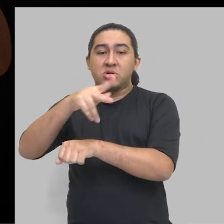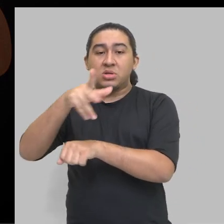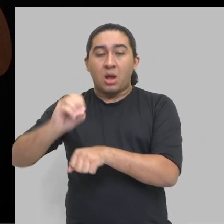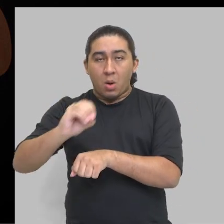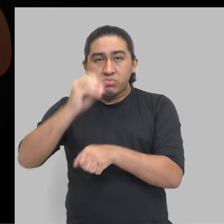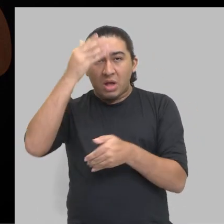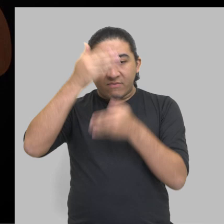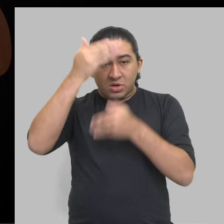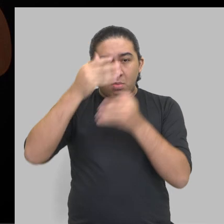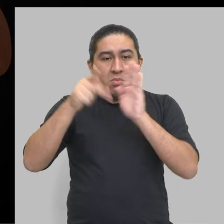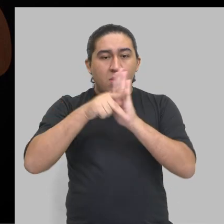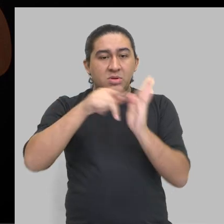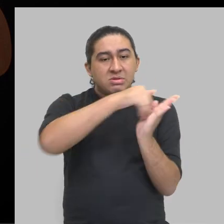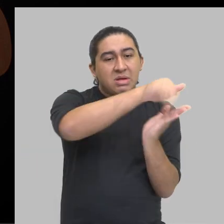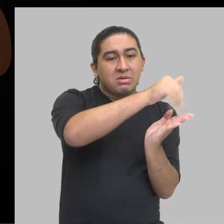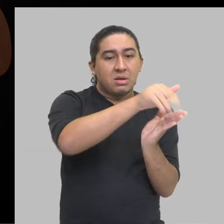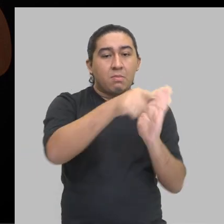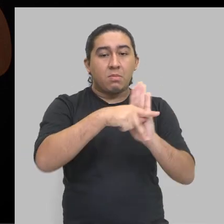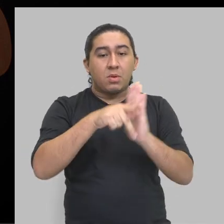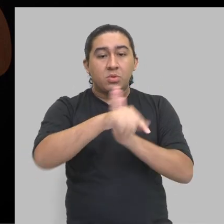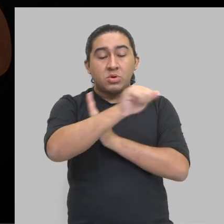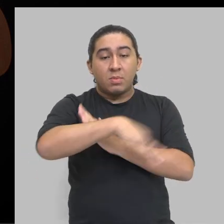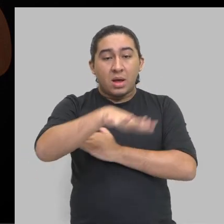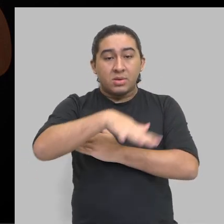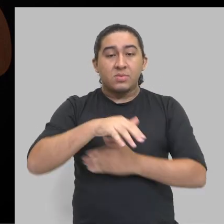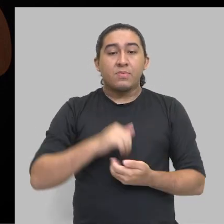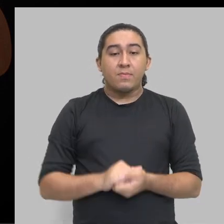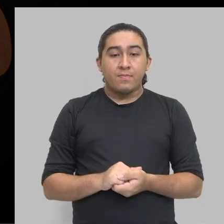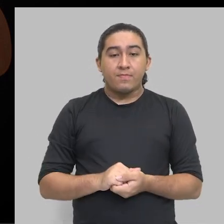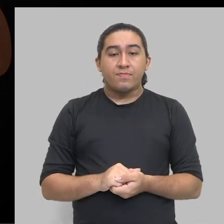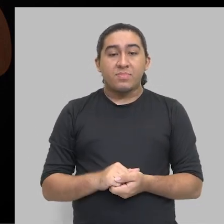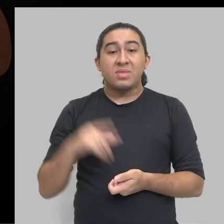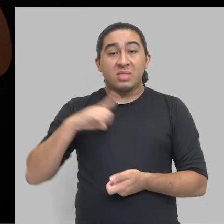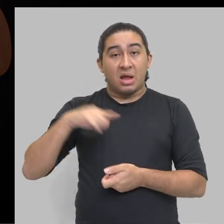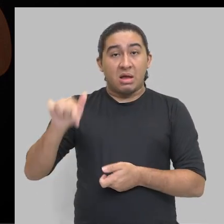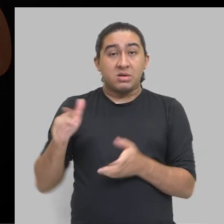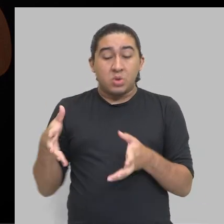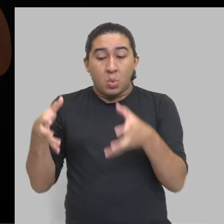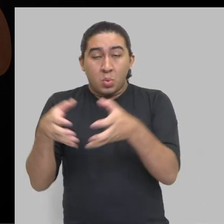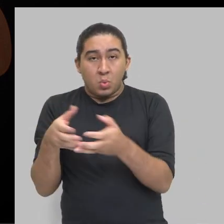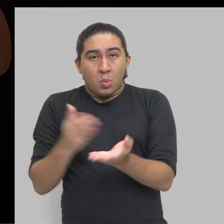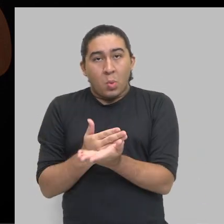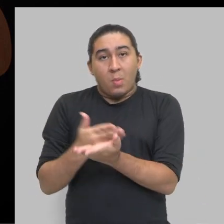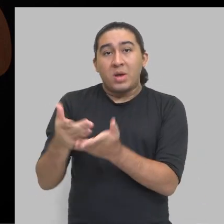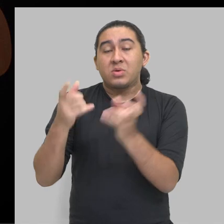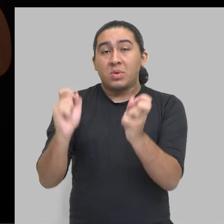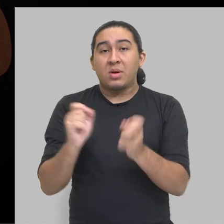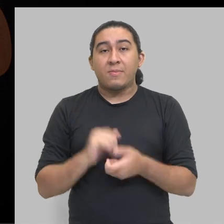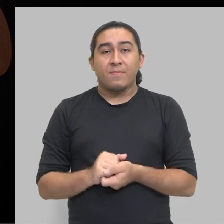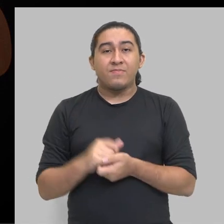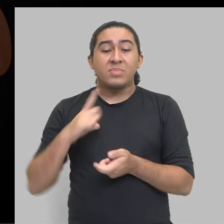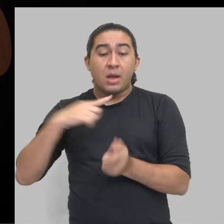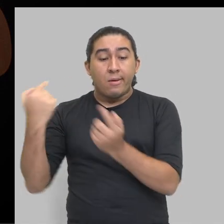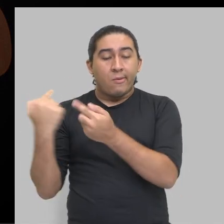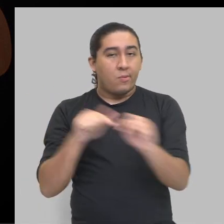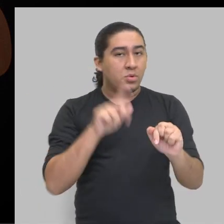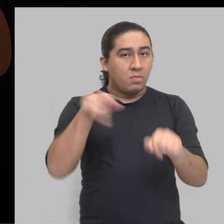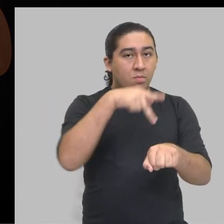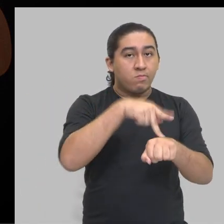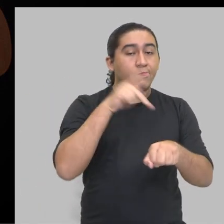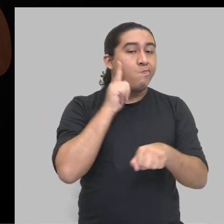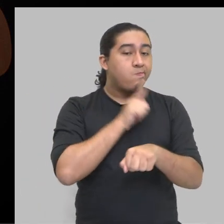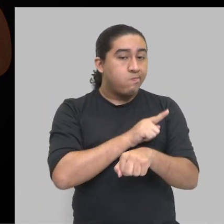tropas norte-americanas na Península Arábica fez com que a Al-Qaeda iniciasse uma campanha contra os Estados